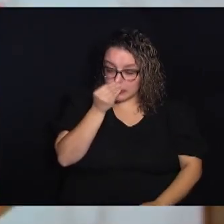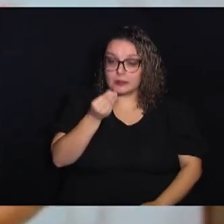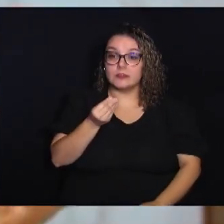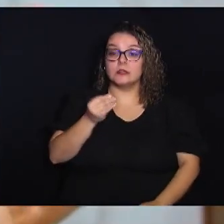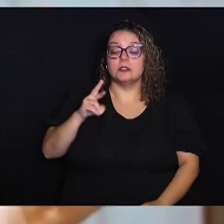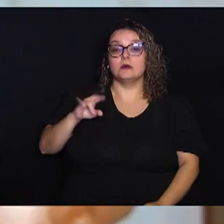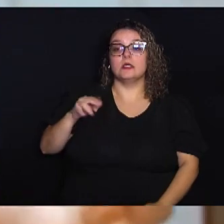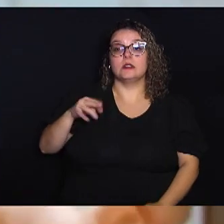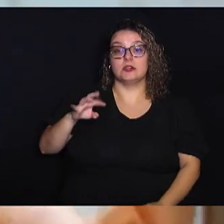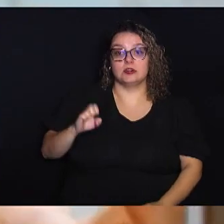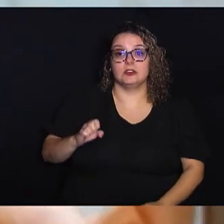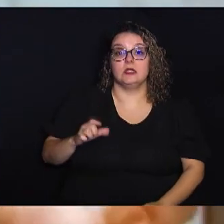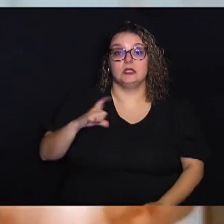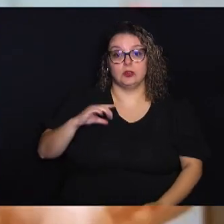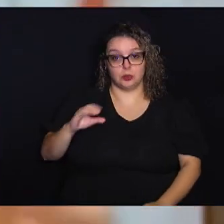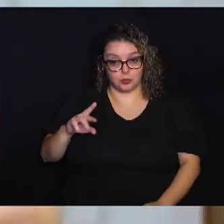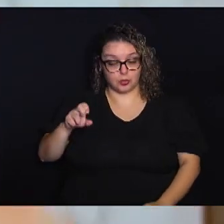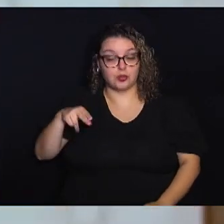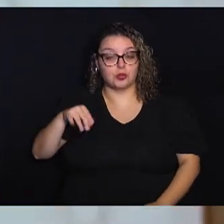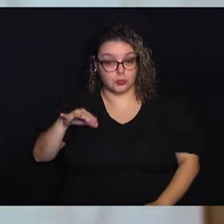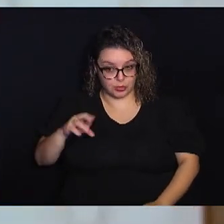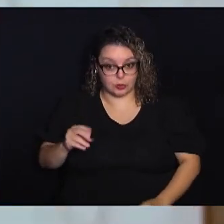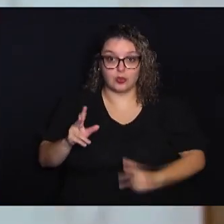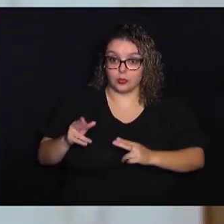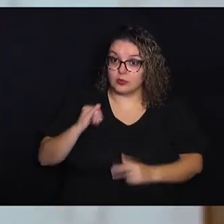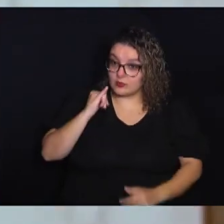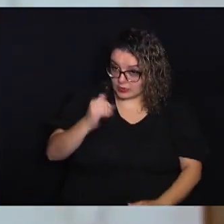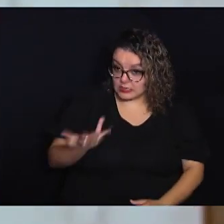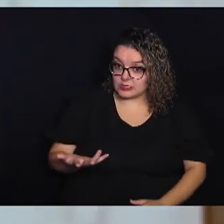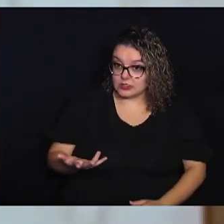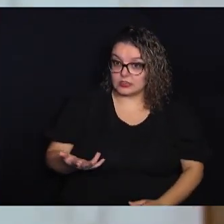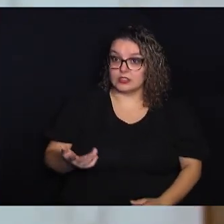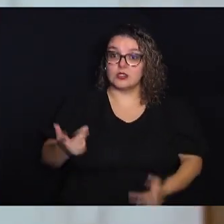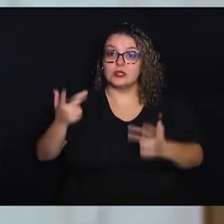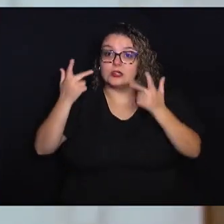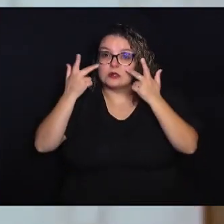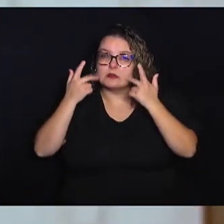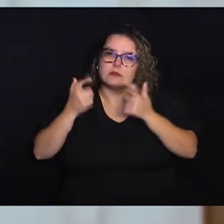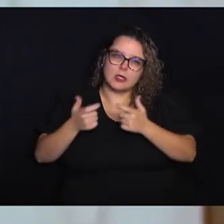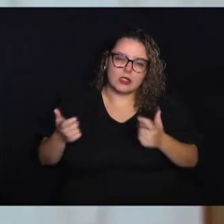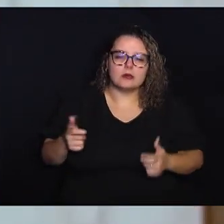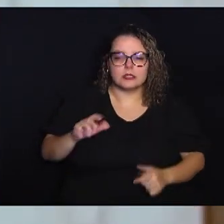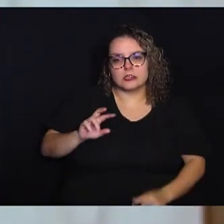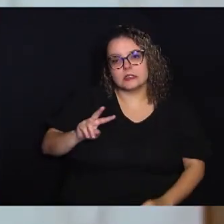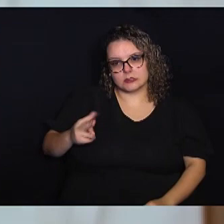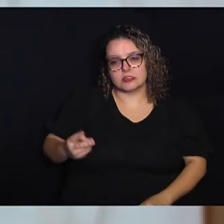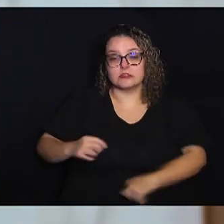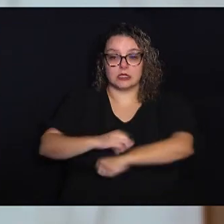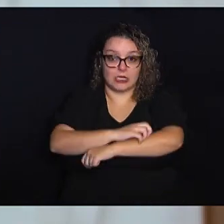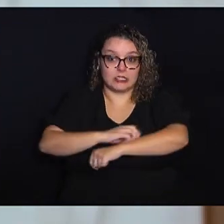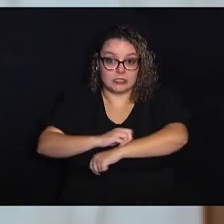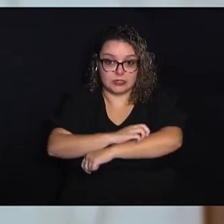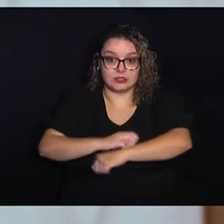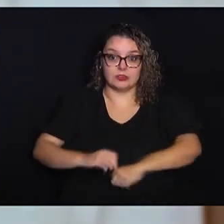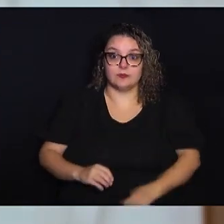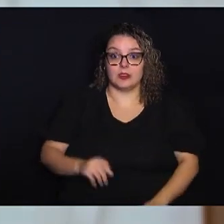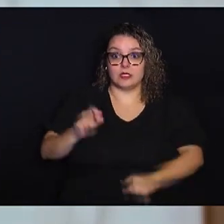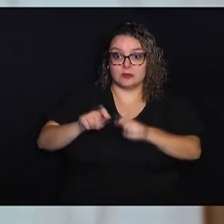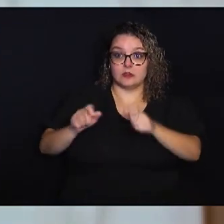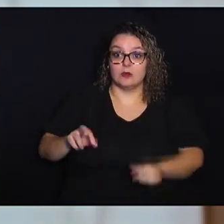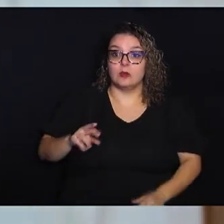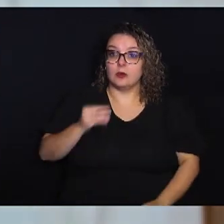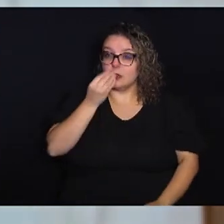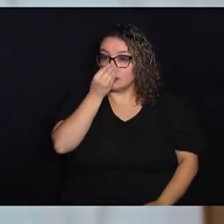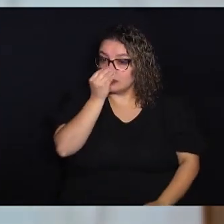a gente tem um quadro crônico, como a gente comentou, de natureza, na maioria das vezes, alérgico. As pessoas com rinite podem também ter o